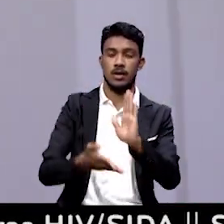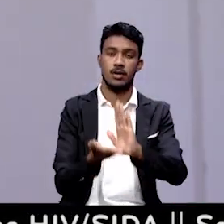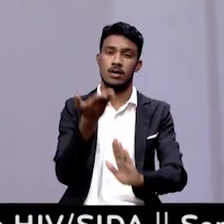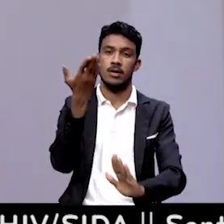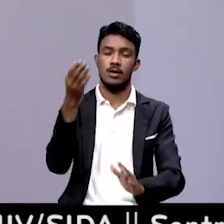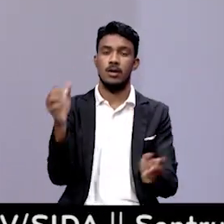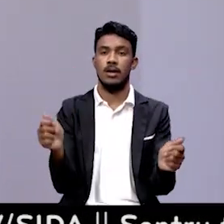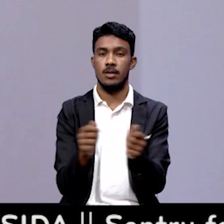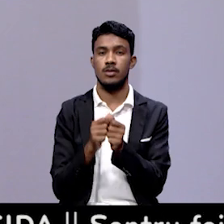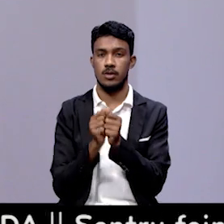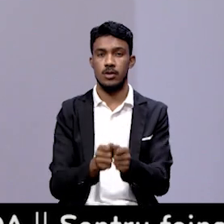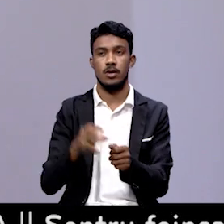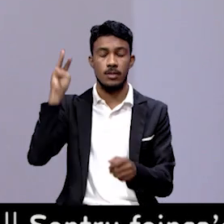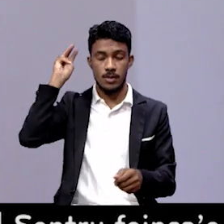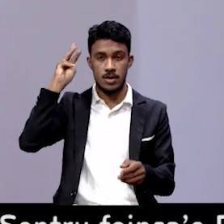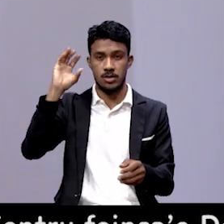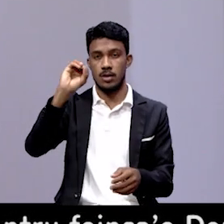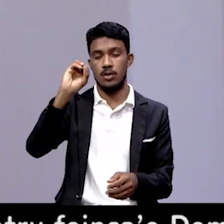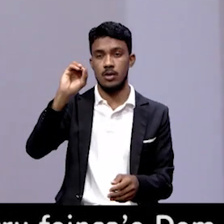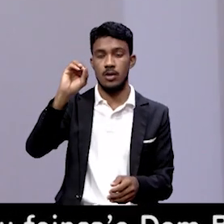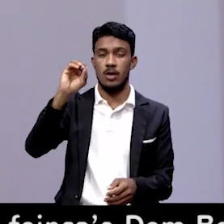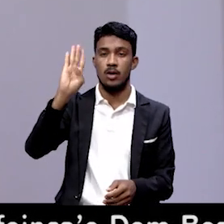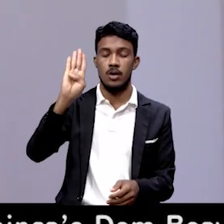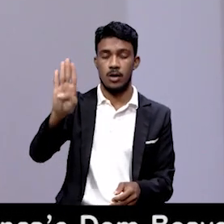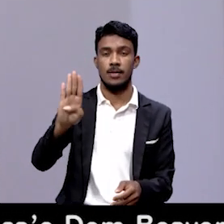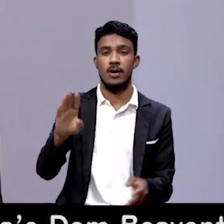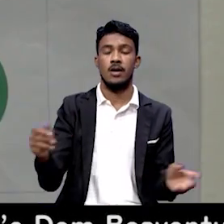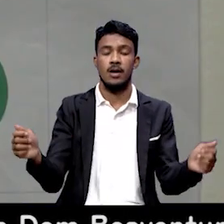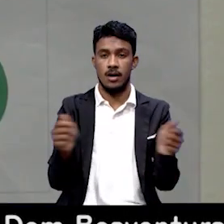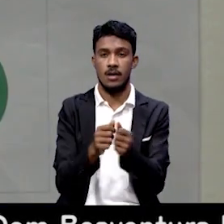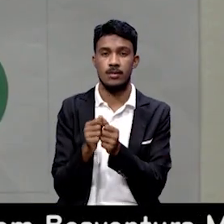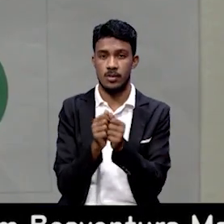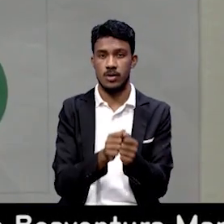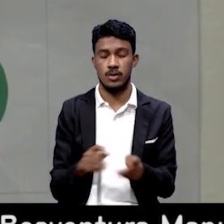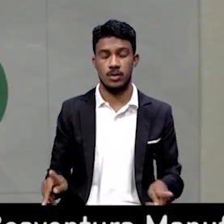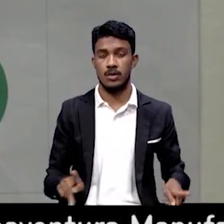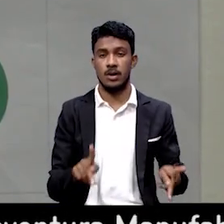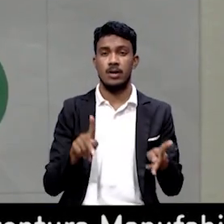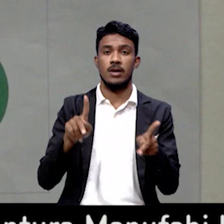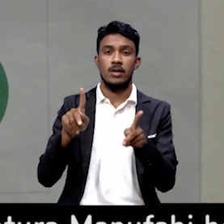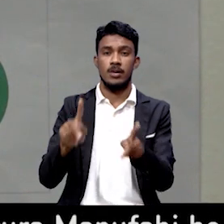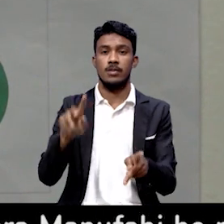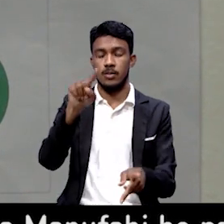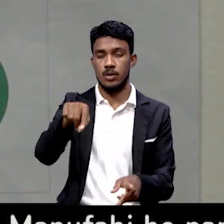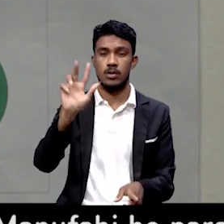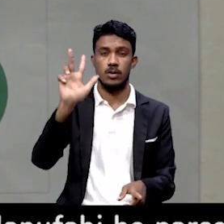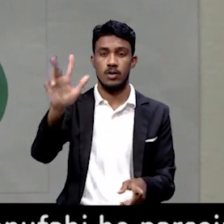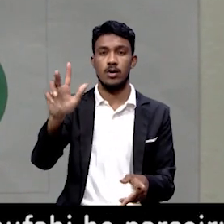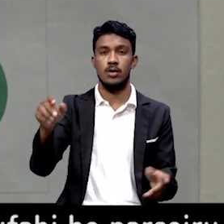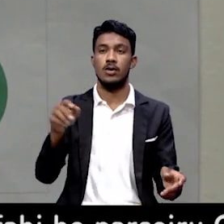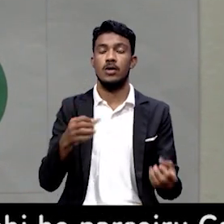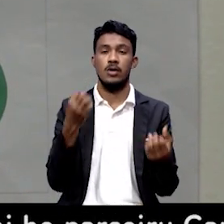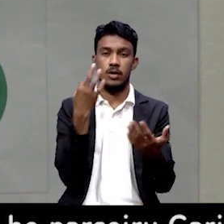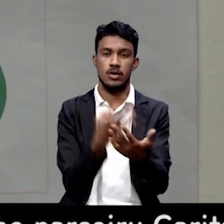ne Ministério Obras Públicas executa ona por cento se nulo resinhidia ponto tolo com saldo real, há